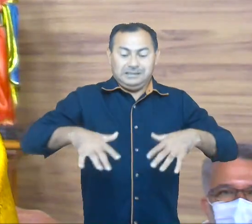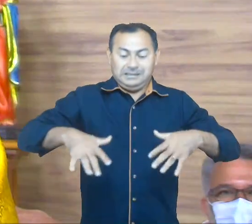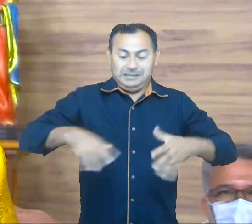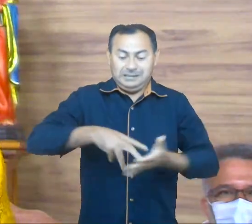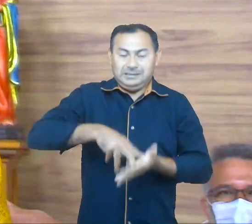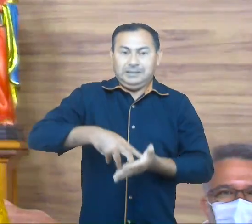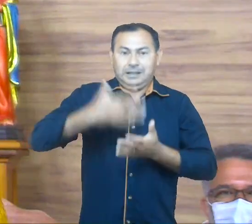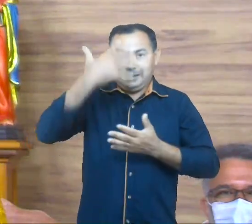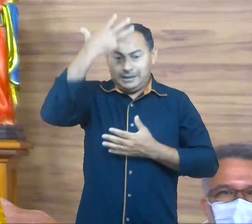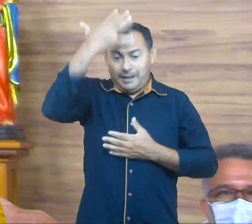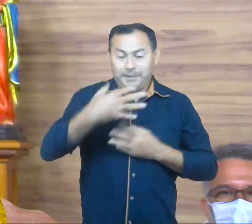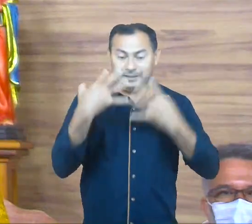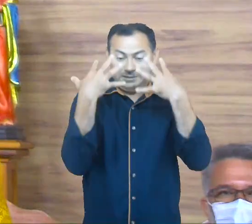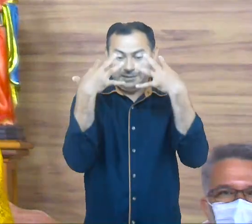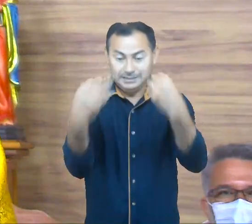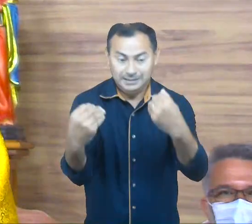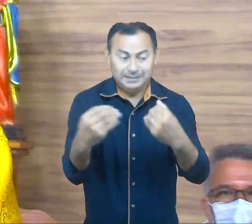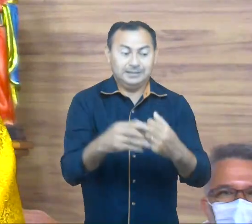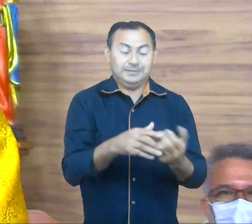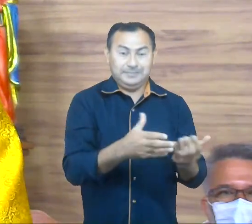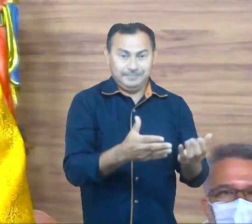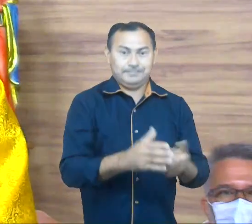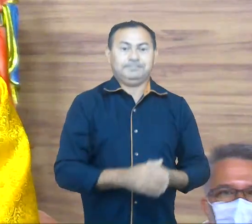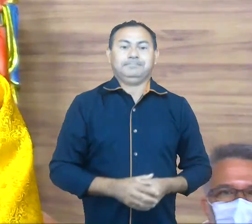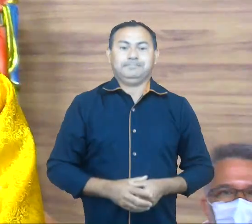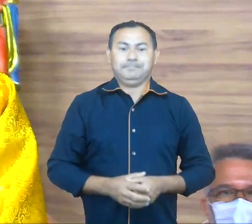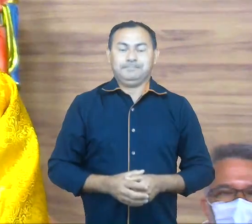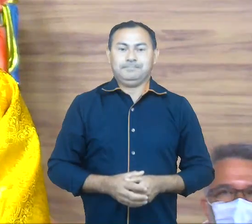na presença deles.